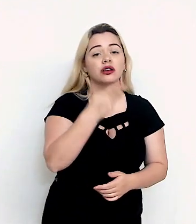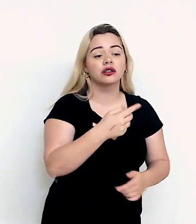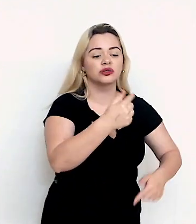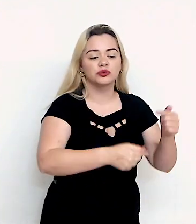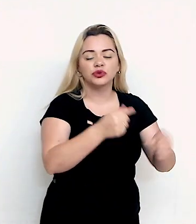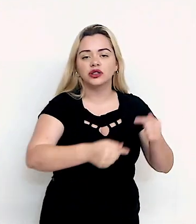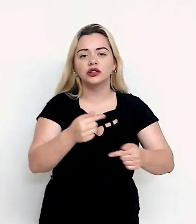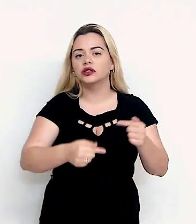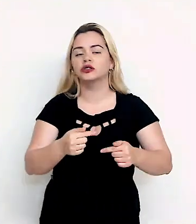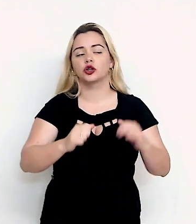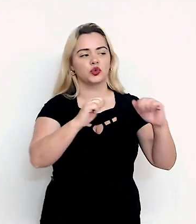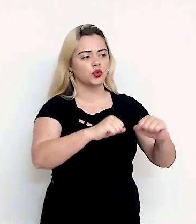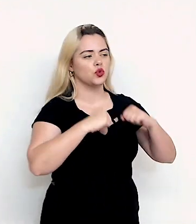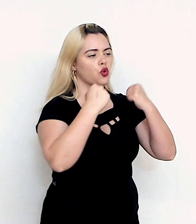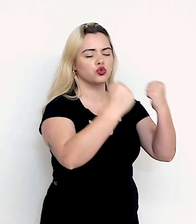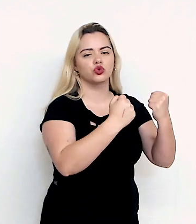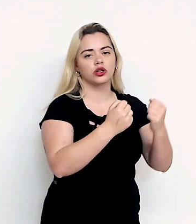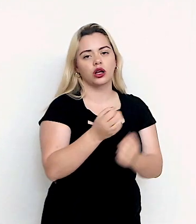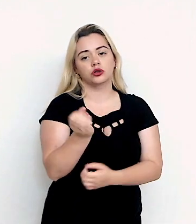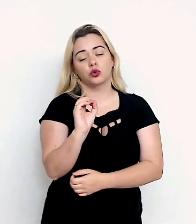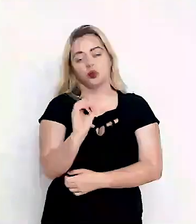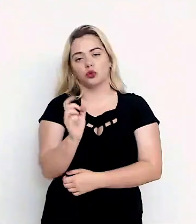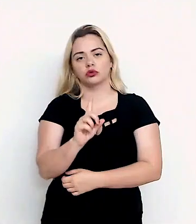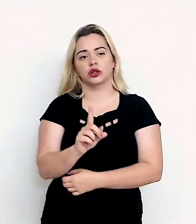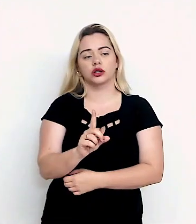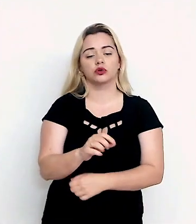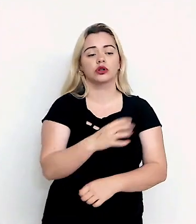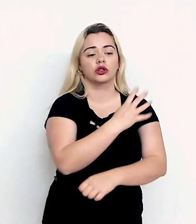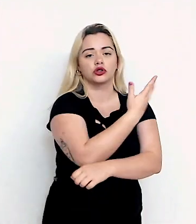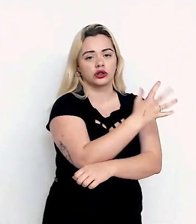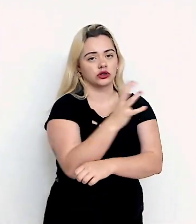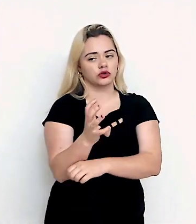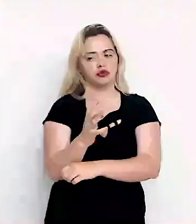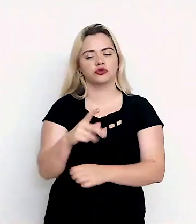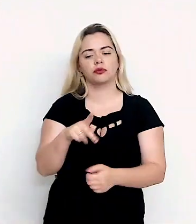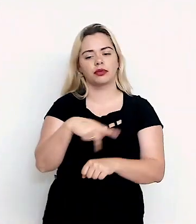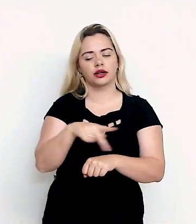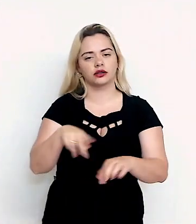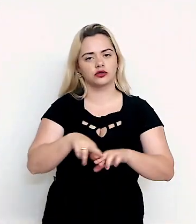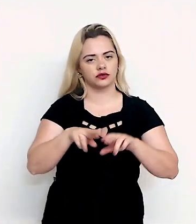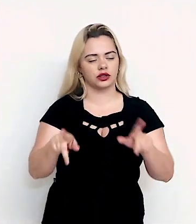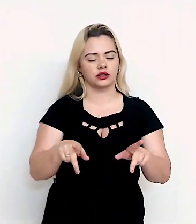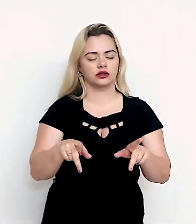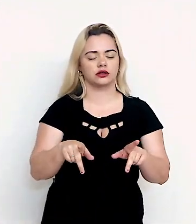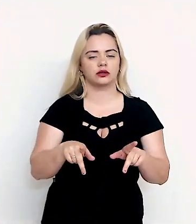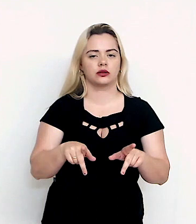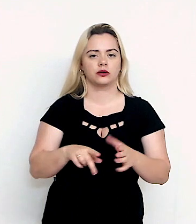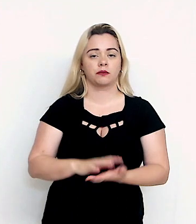sucesso ou não êxito das políticas ambientais de outros países não me